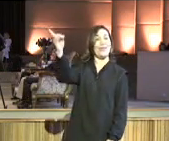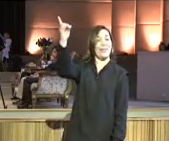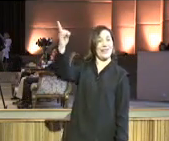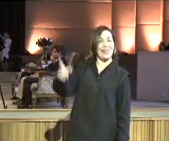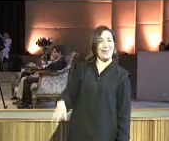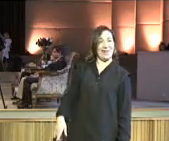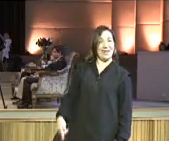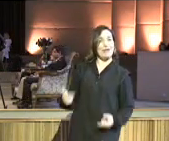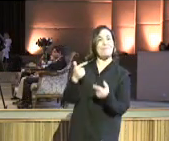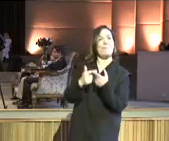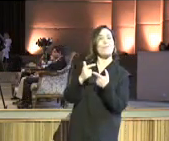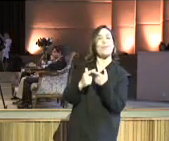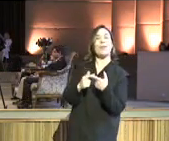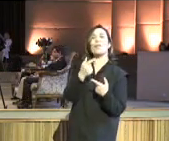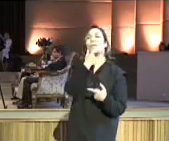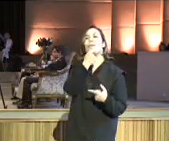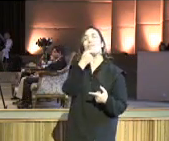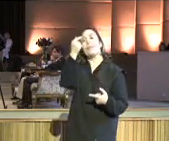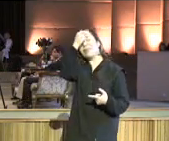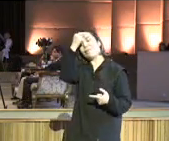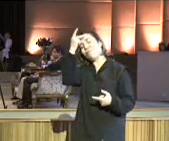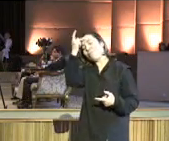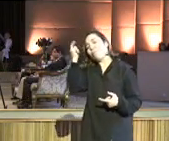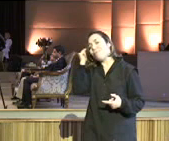Acabou, não tem mais jeito.